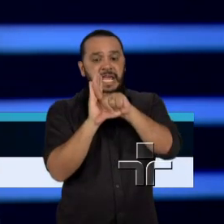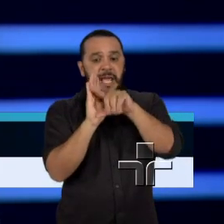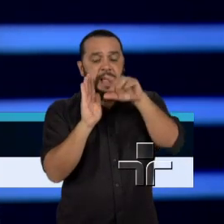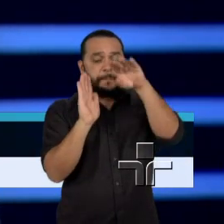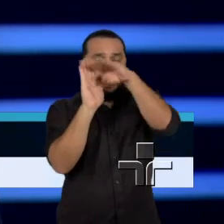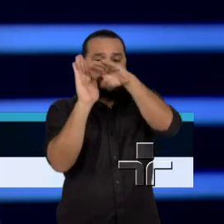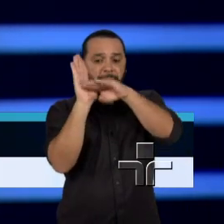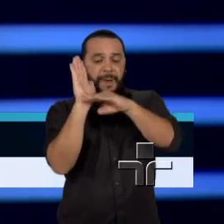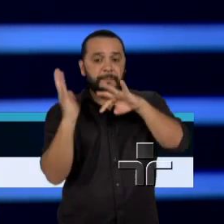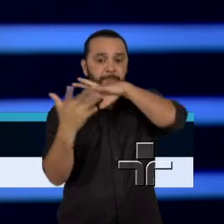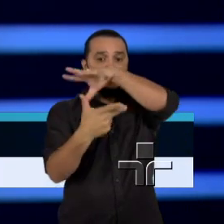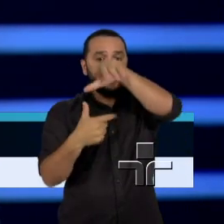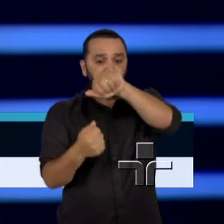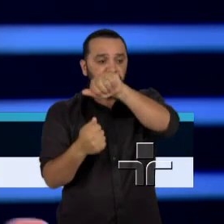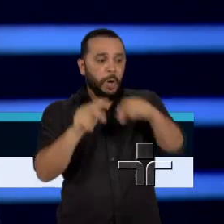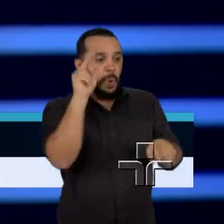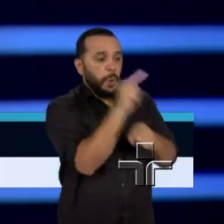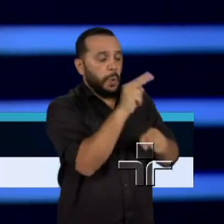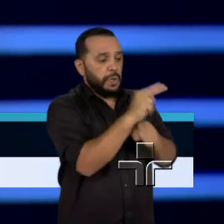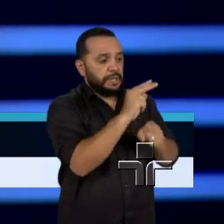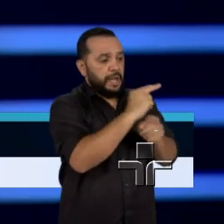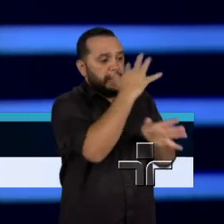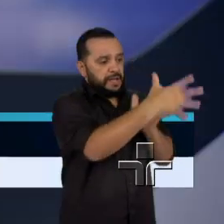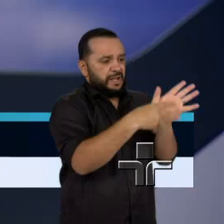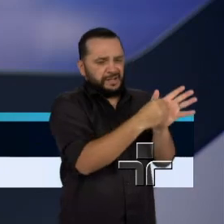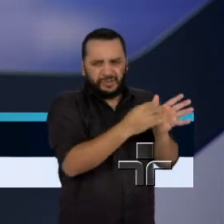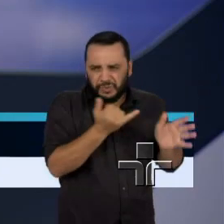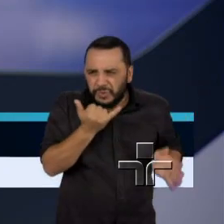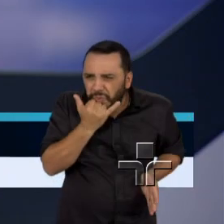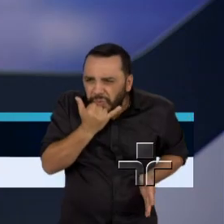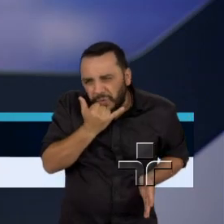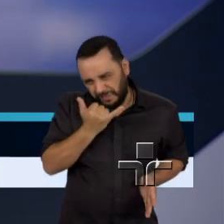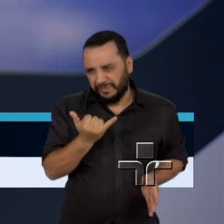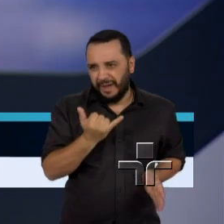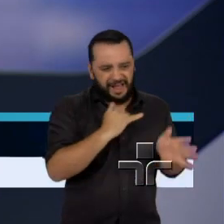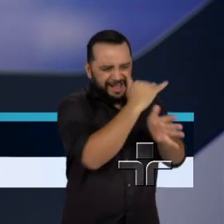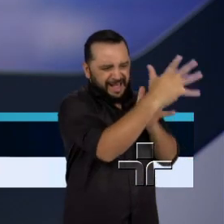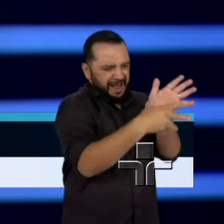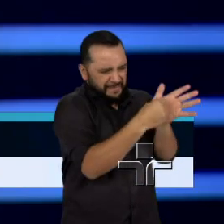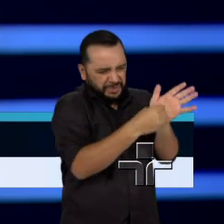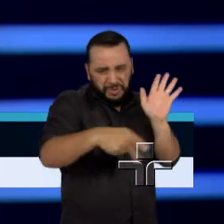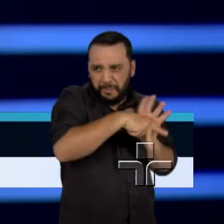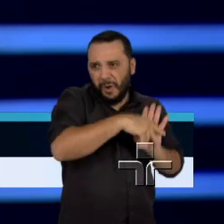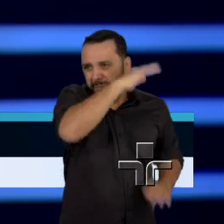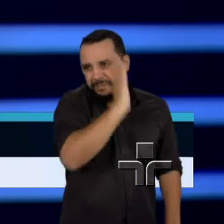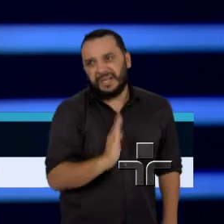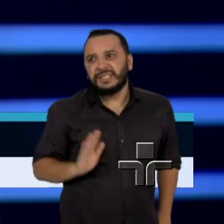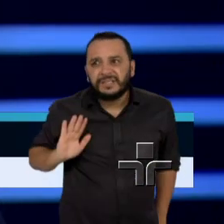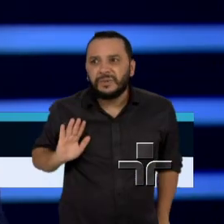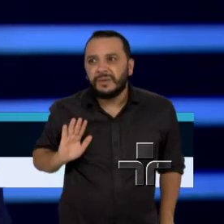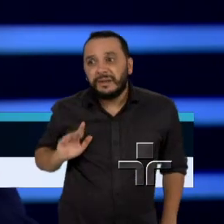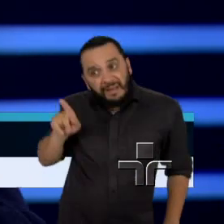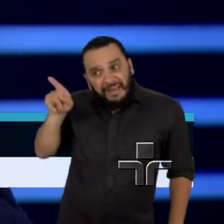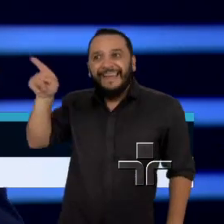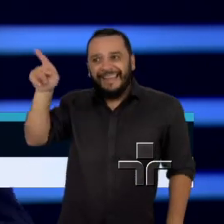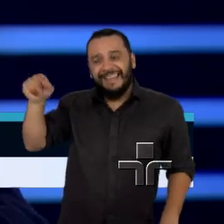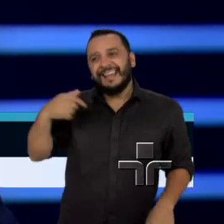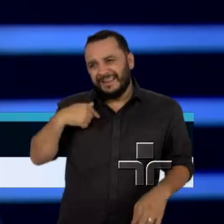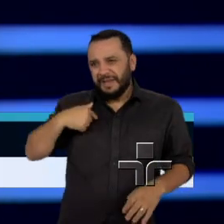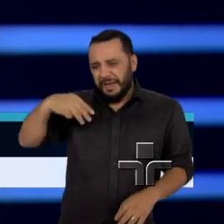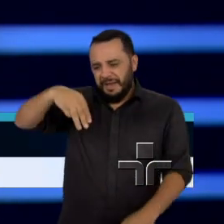faz sentido pensar na internacionalização da Amazônia dessa maneira, tá certo? Um presidente sem